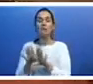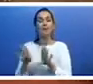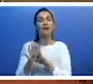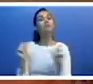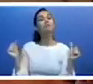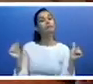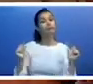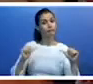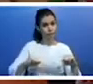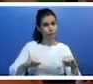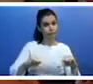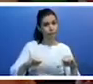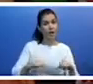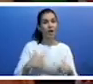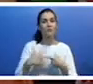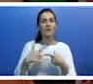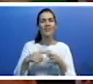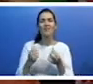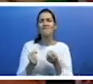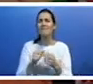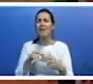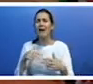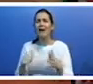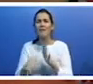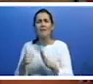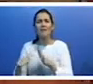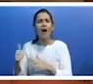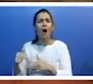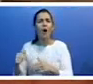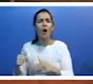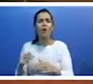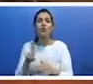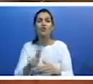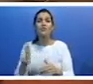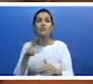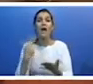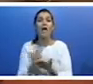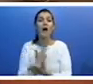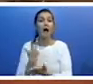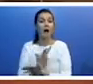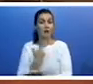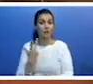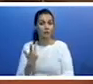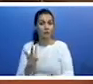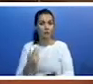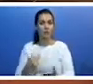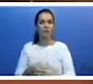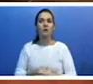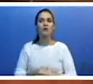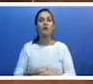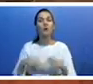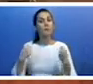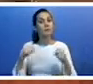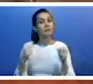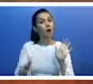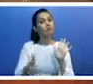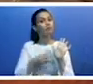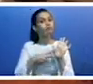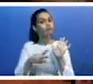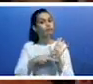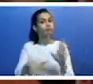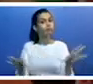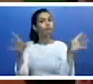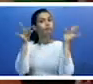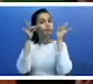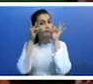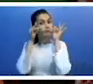negativo, né? Que isso muitas vezes também é utilizado de uma maneira errada. Por isso que nós temos que estar atentos com os meios